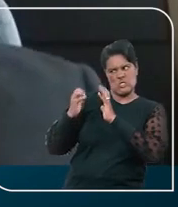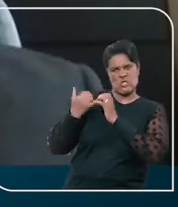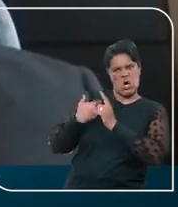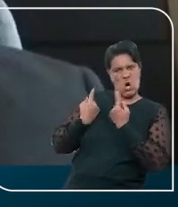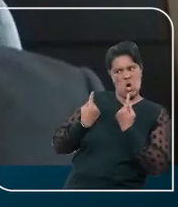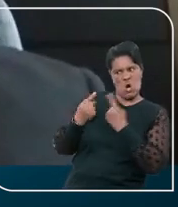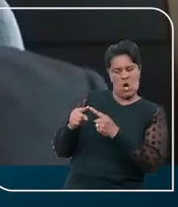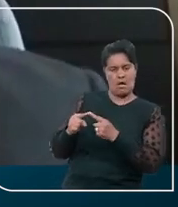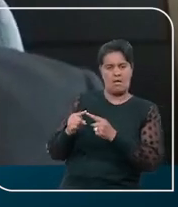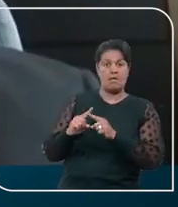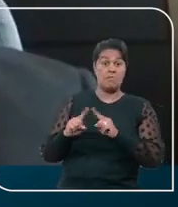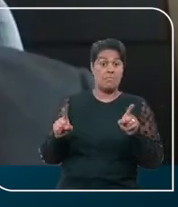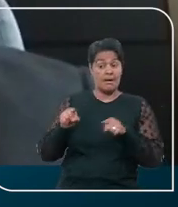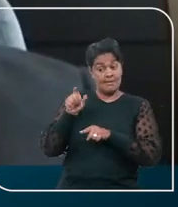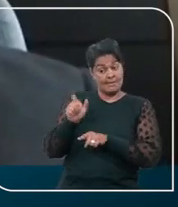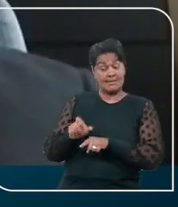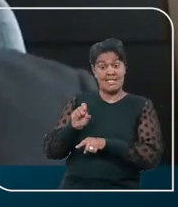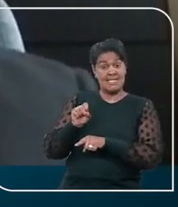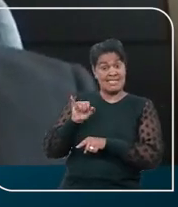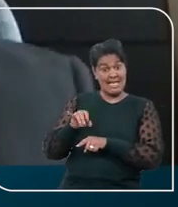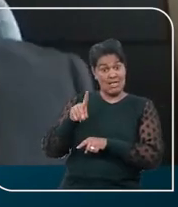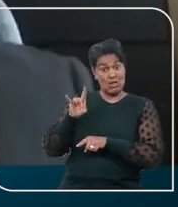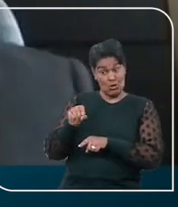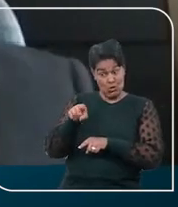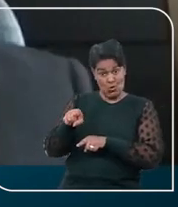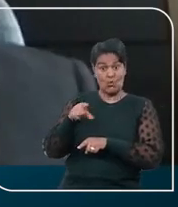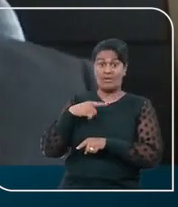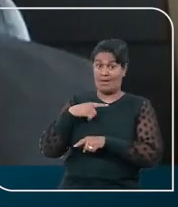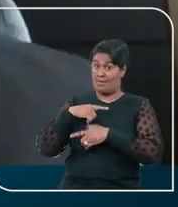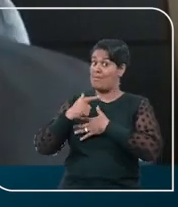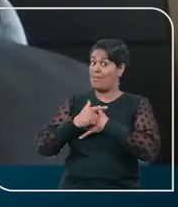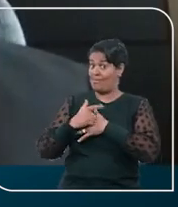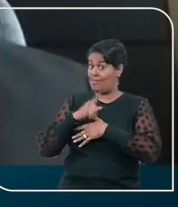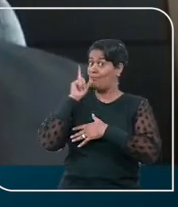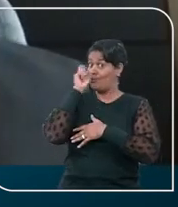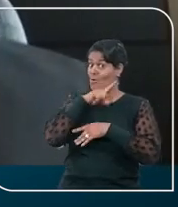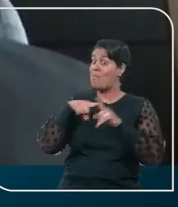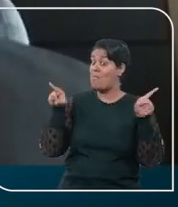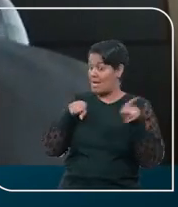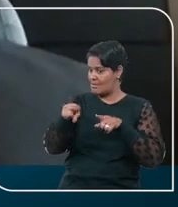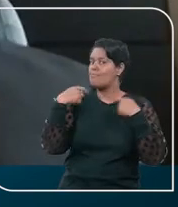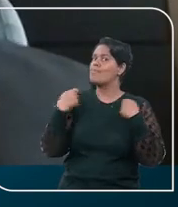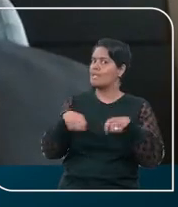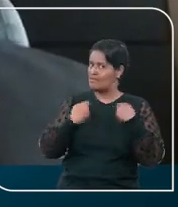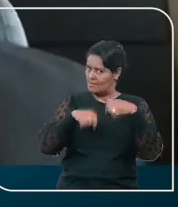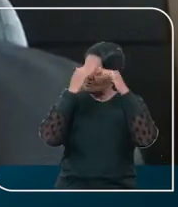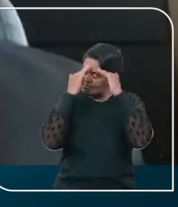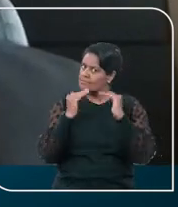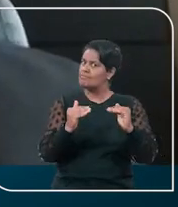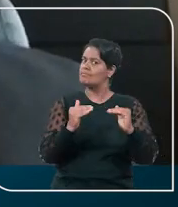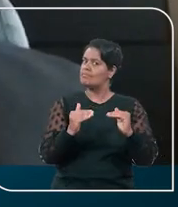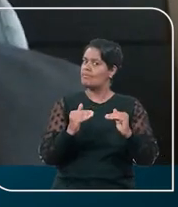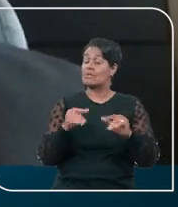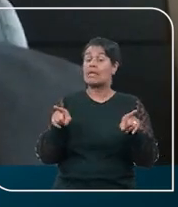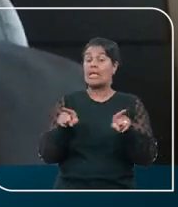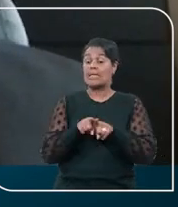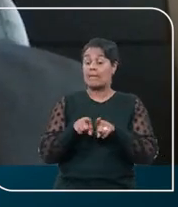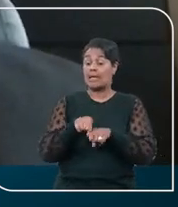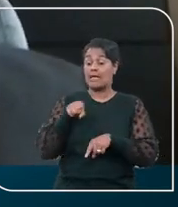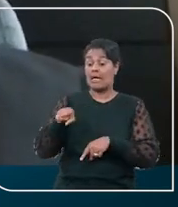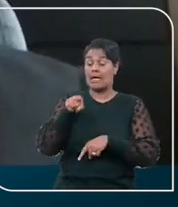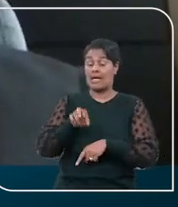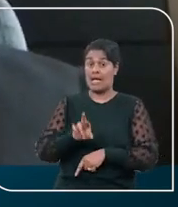compreendem esse papel dele, que é um papel muito difícil. Ele deve tomar todas as medidas para manter a propriedade, zelar